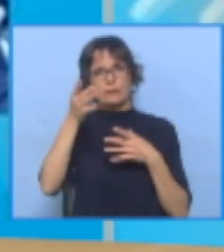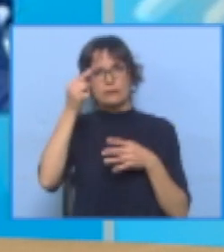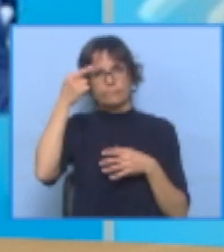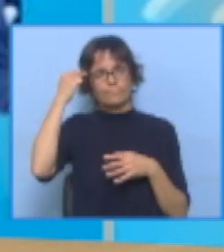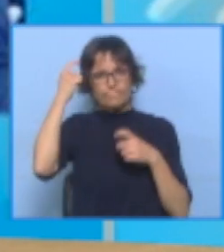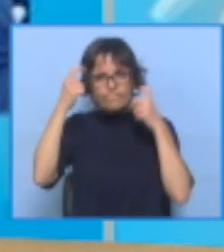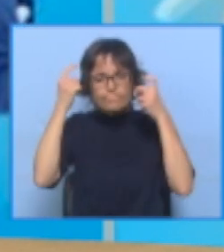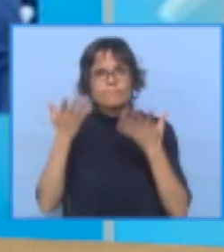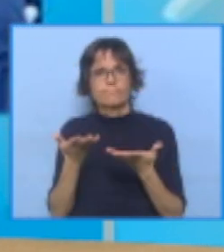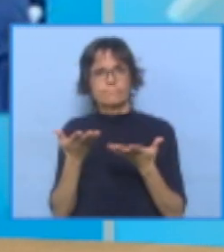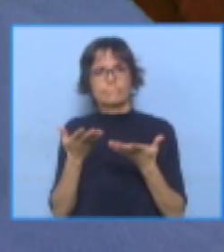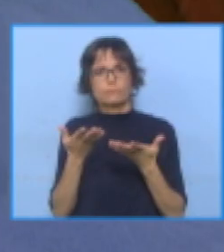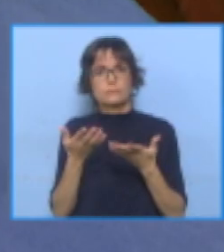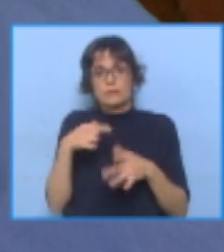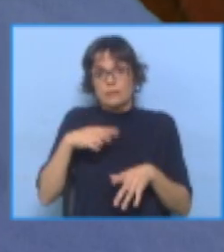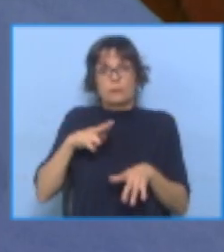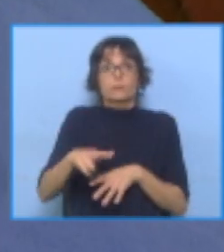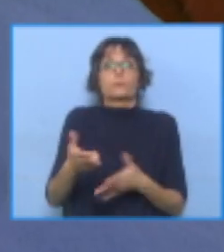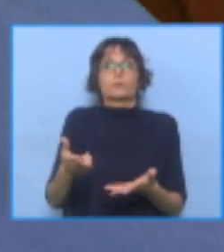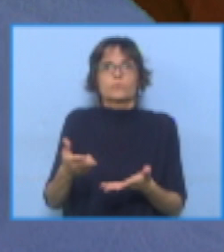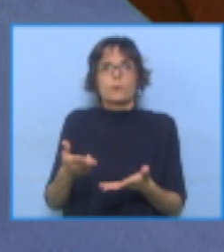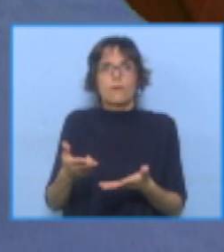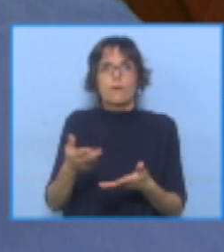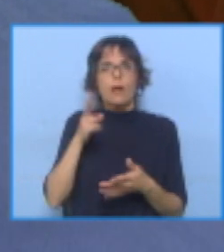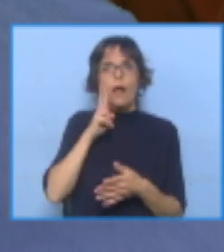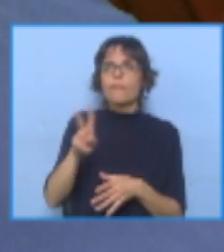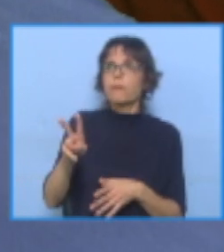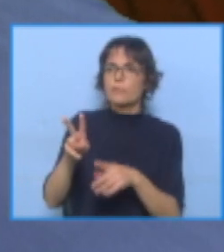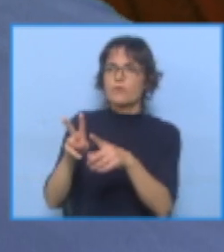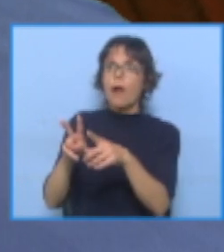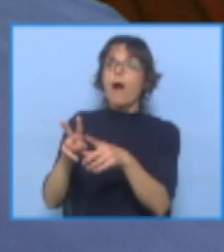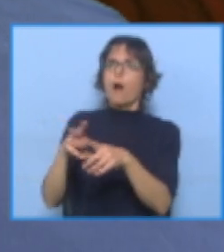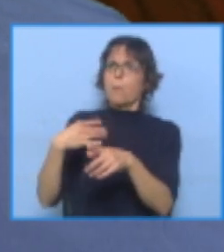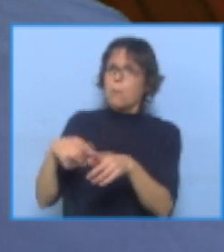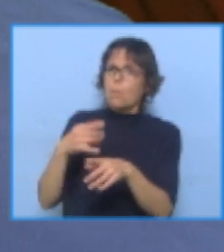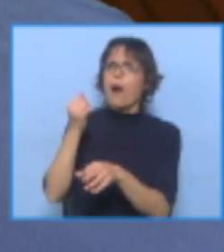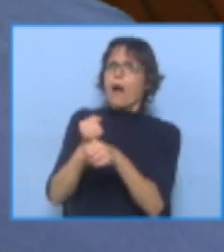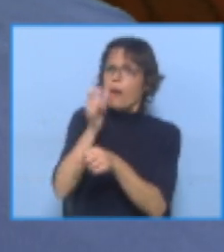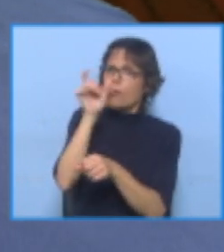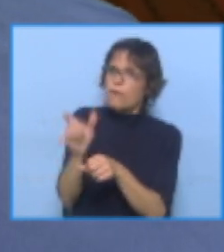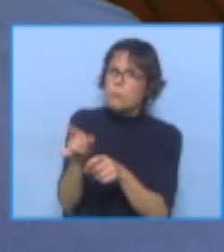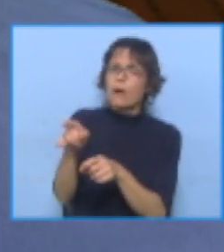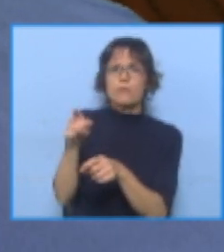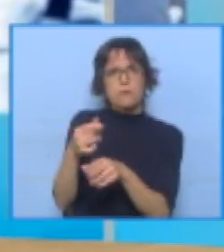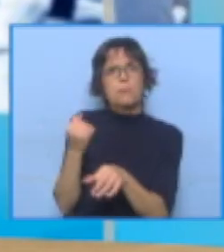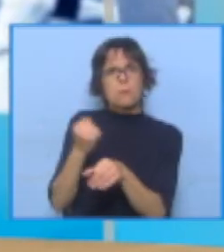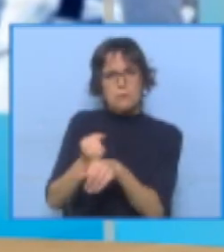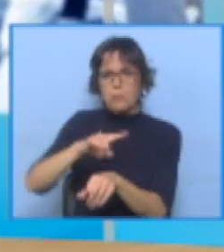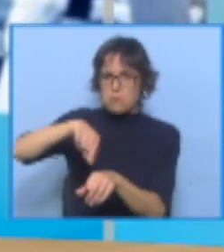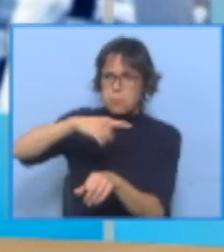é? Que dedicação, não é? Que aquele trabalhador tem. Nunca pensamos que pode ser o mais incompetente, pensamos é que é o